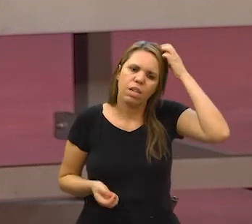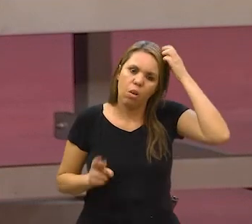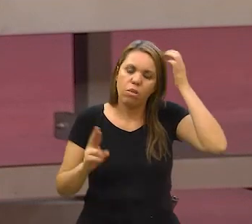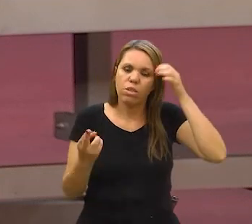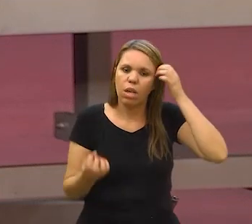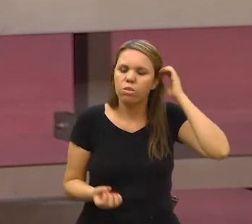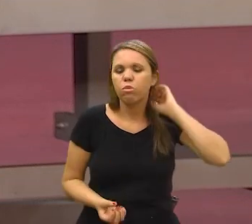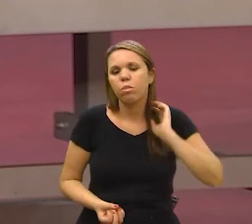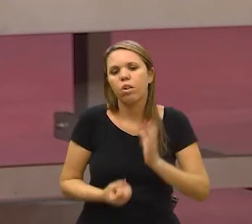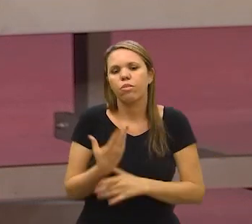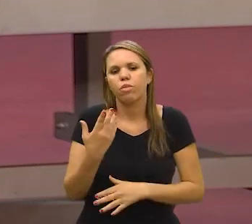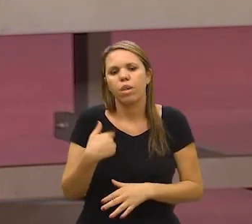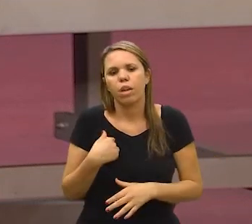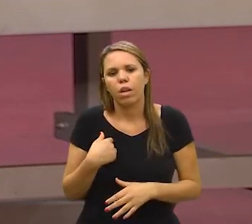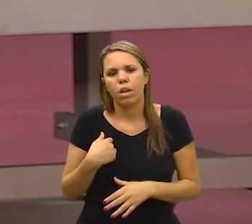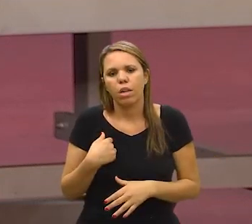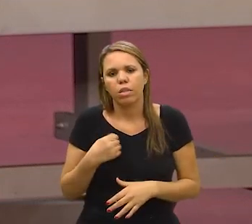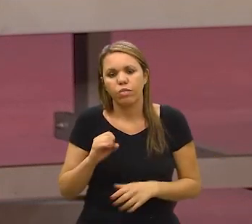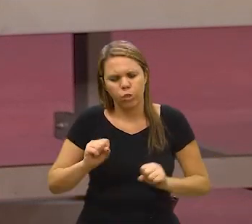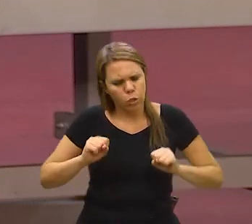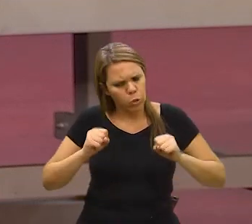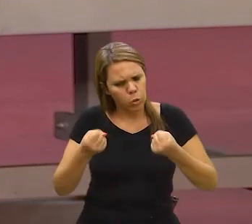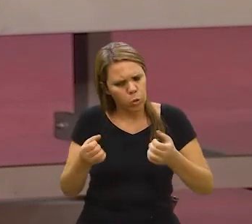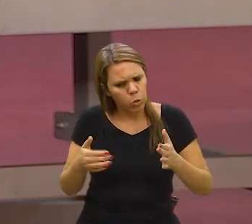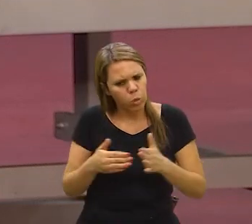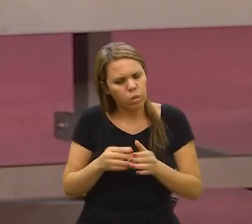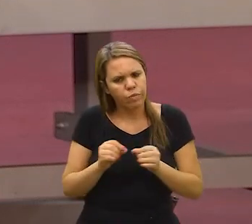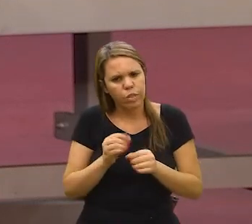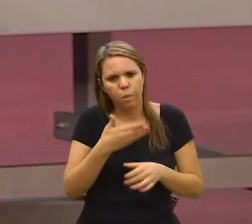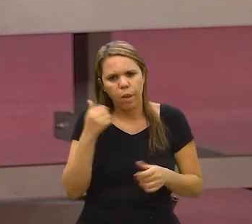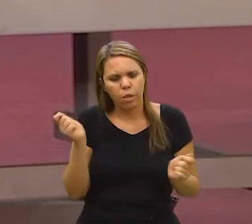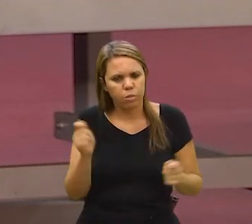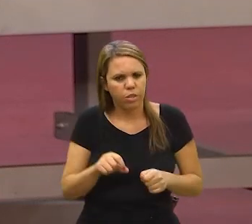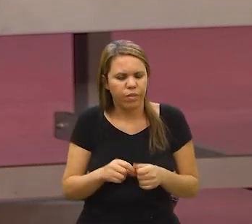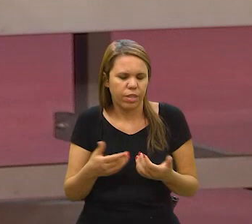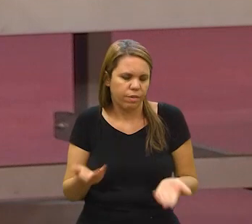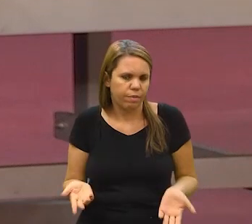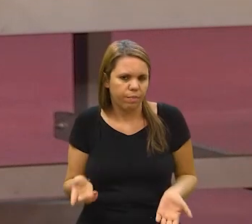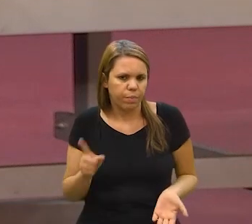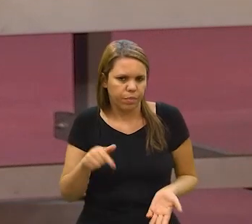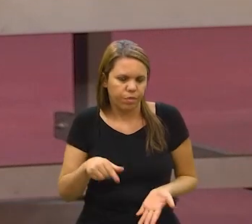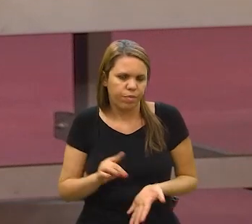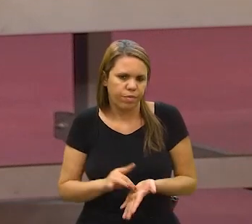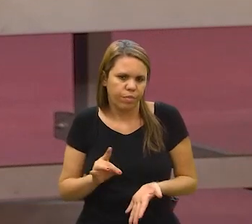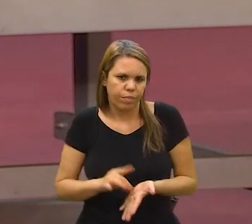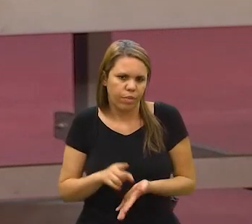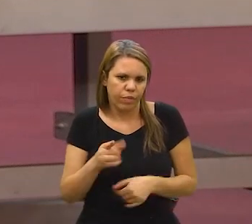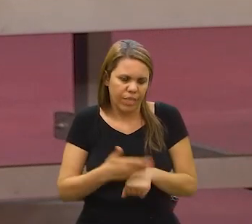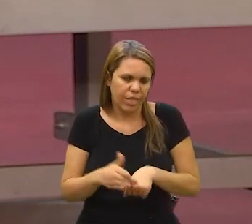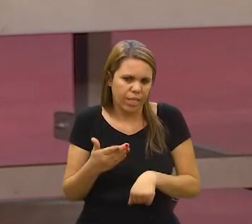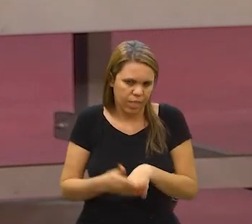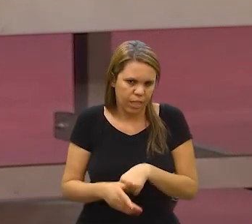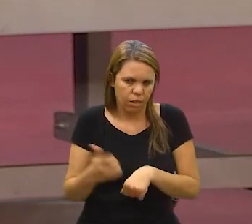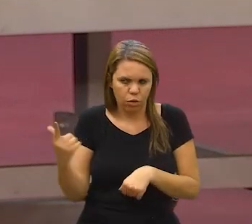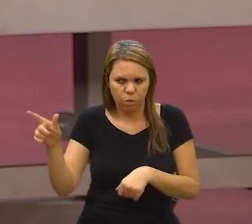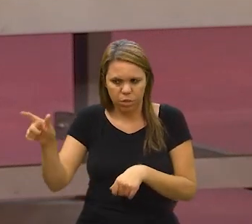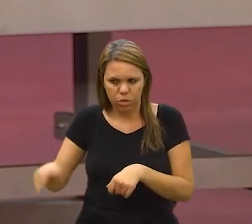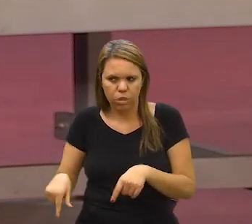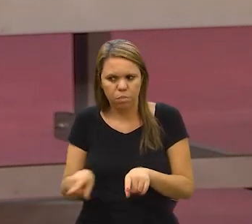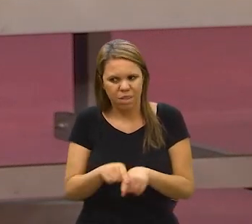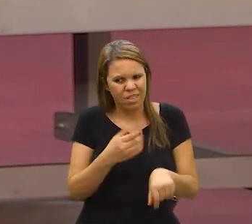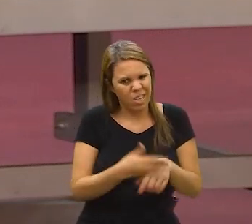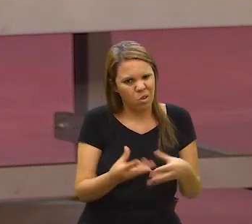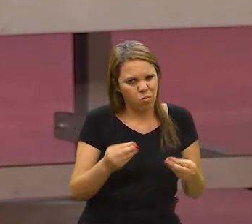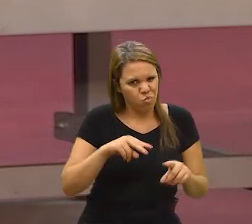O resultado pode vir, mas você tem que pensar que você deu o seu máximo e que você fez o melhor que você podia fazer. Isso é muito verdade, porque se você treinou, o seu adversário também